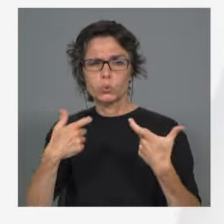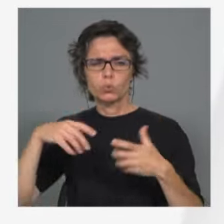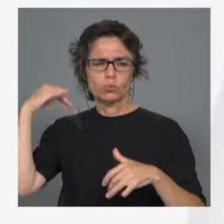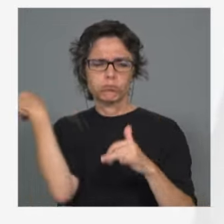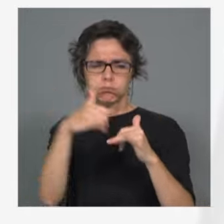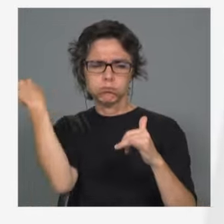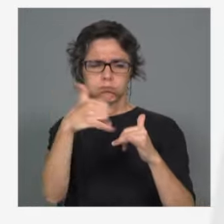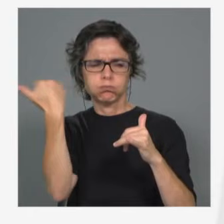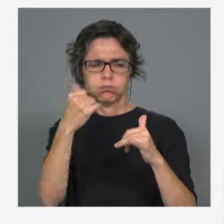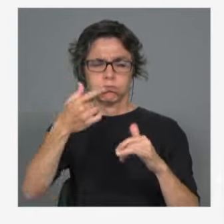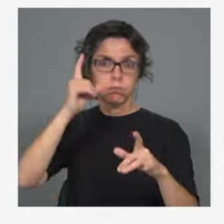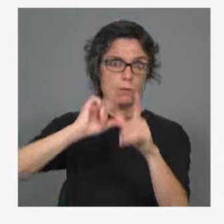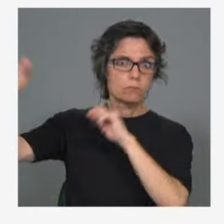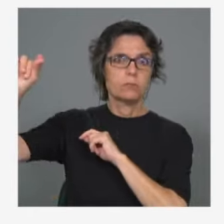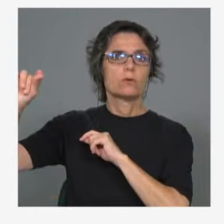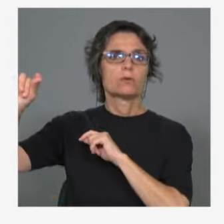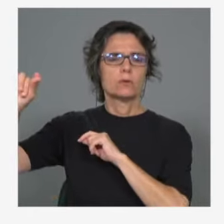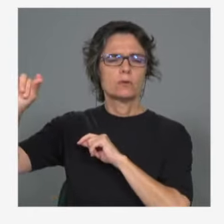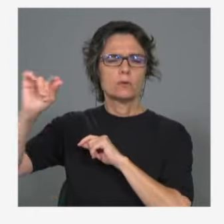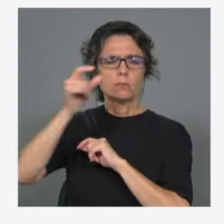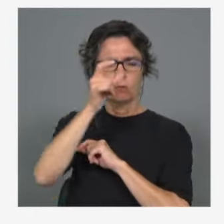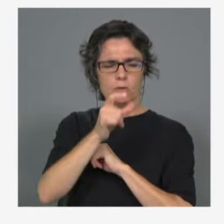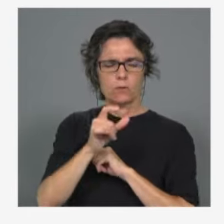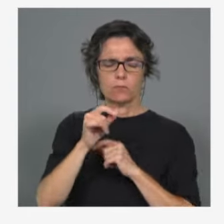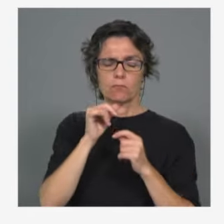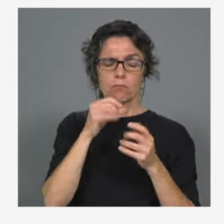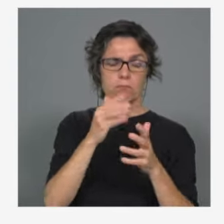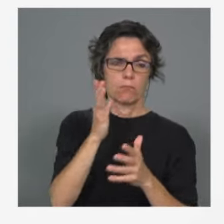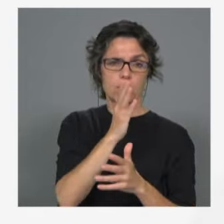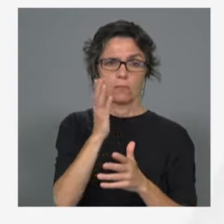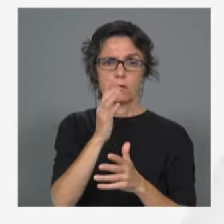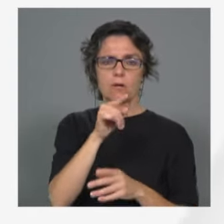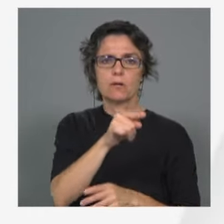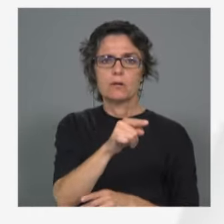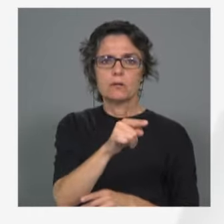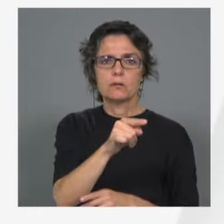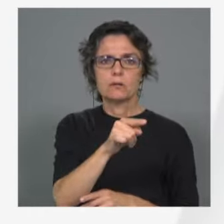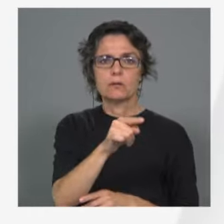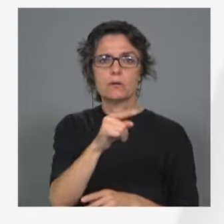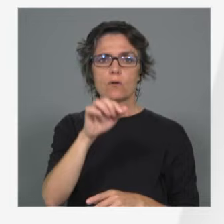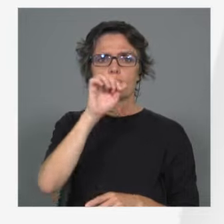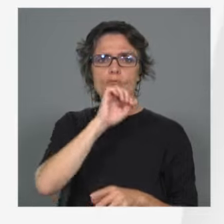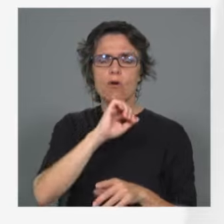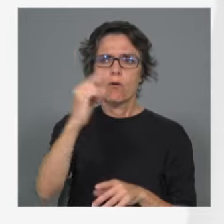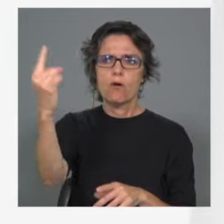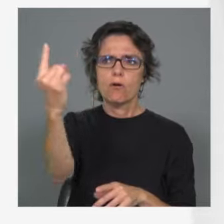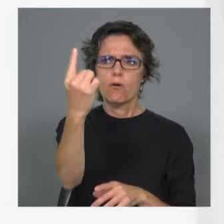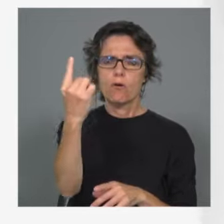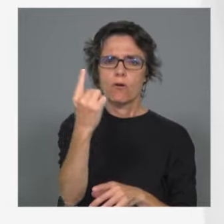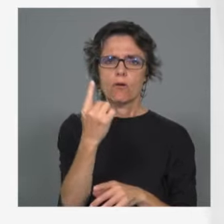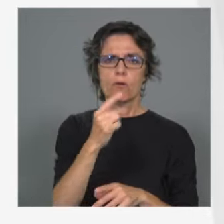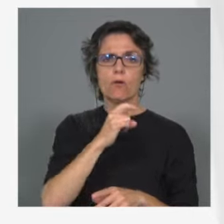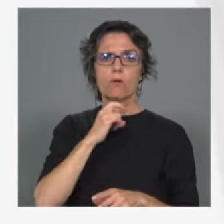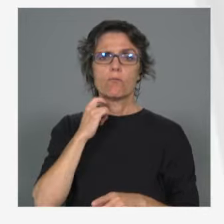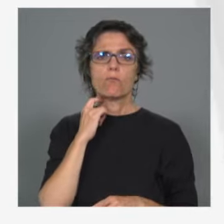espancaram-no e foram-se embora, deixando-o meio morto. Por coincidência, descia pelo mesmo caminho um